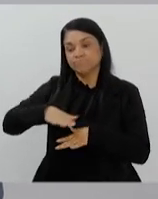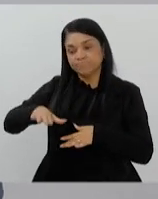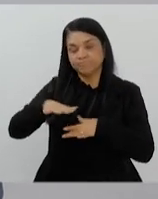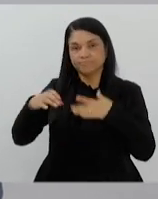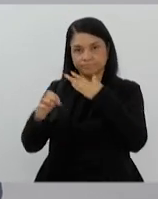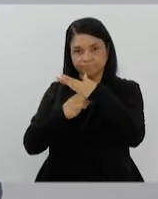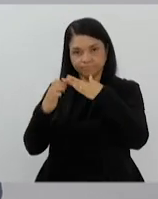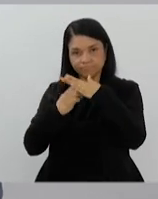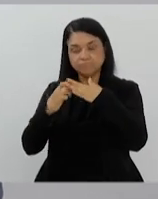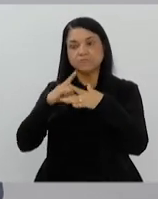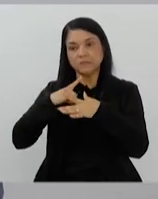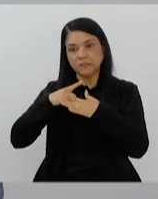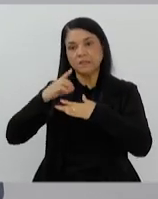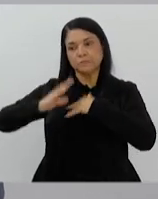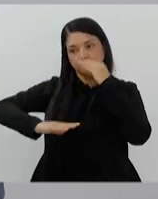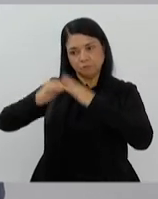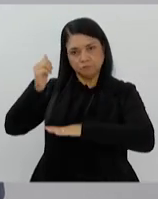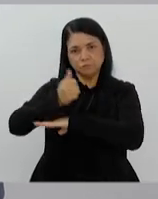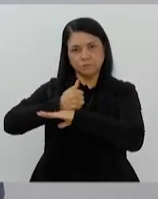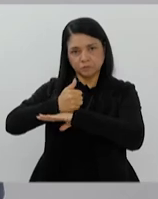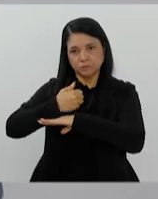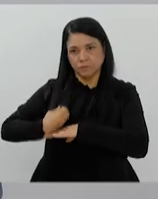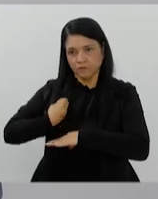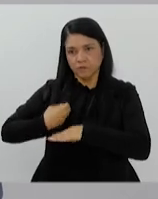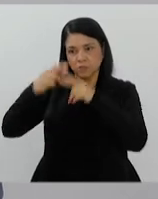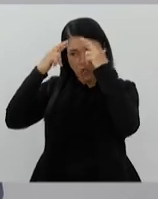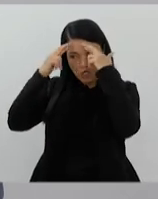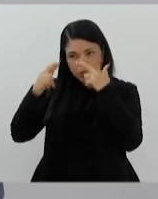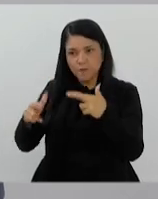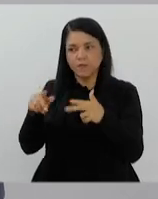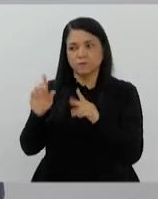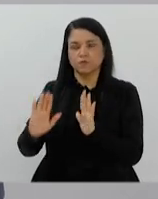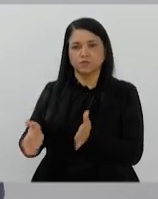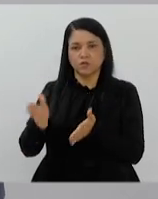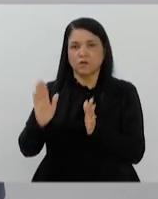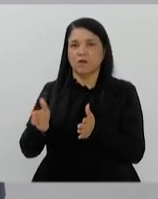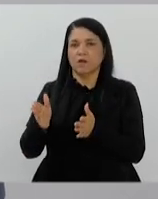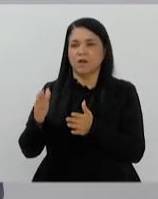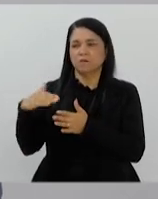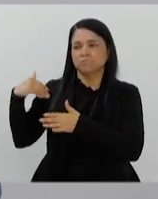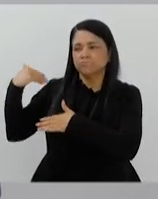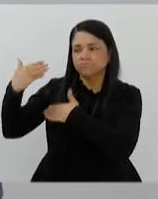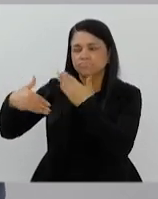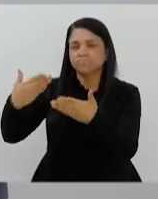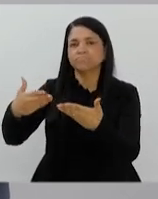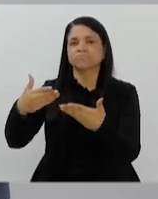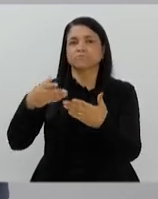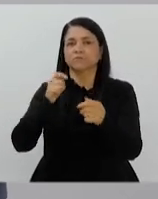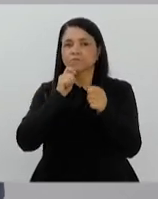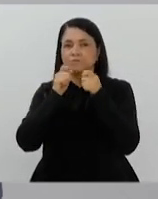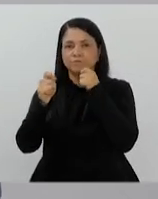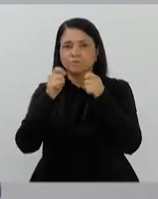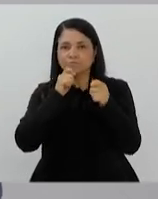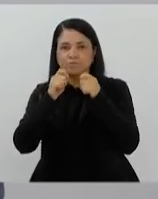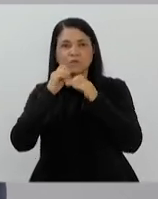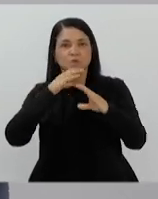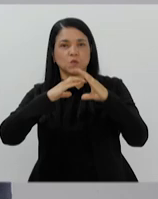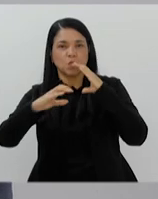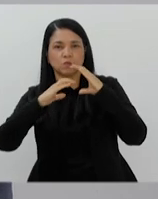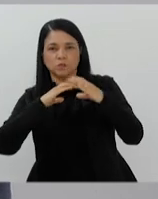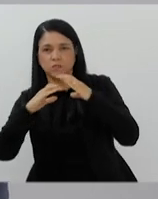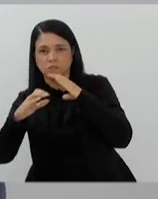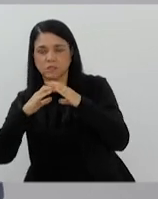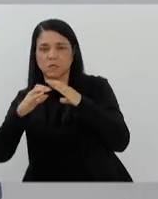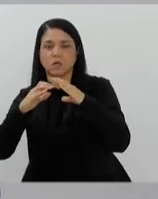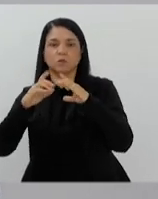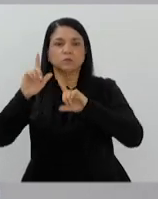tem uma vida profissional de respeito senhora já passou por redações por veículos de comunicação